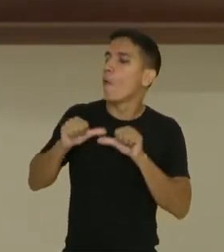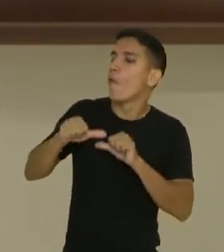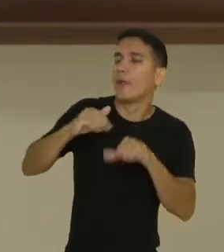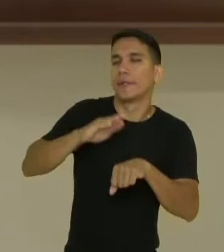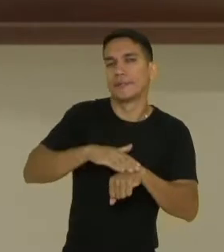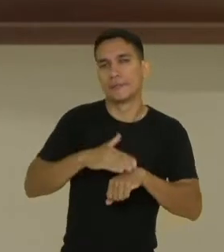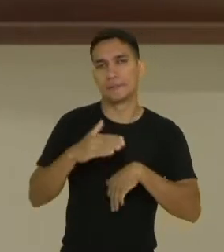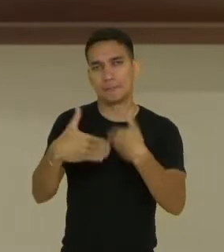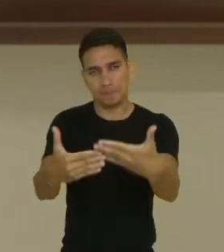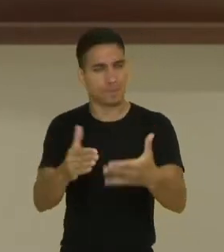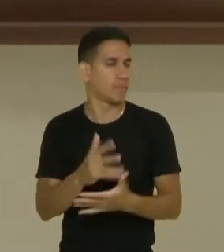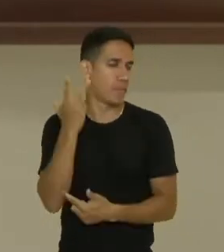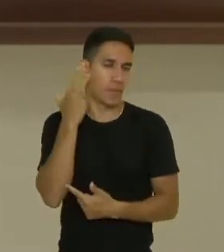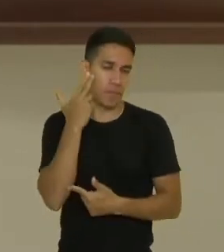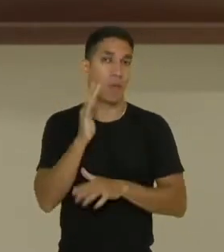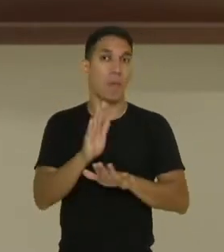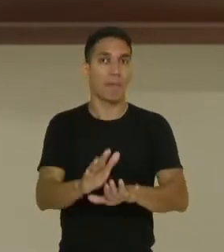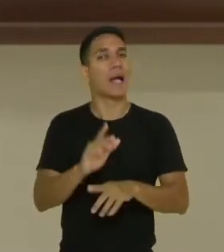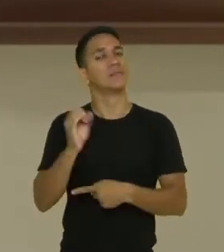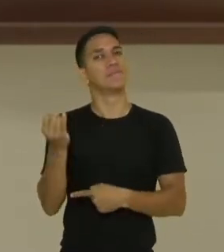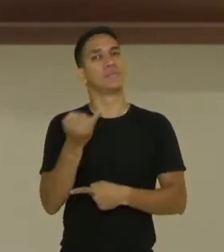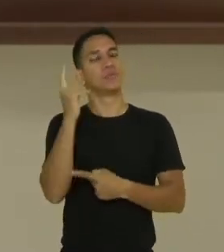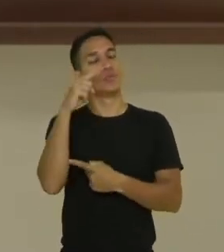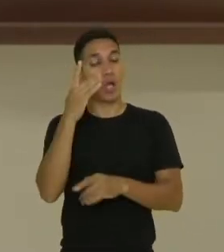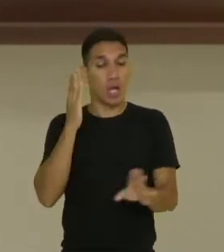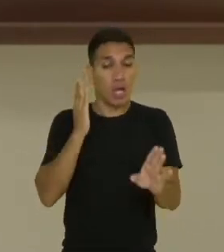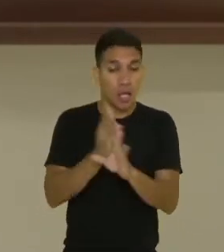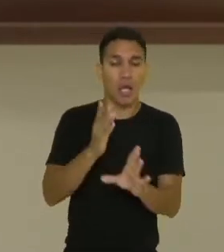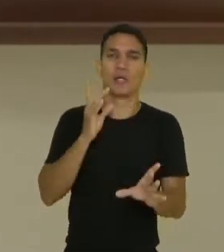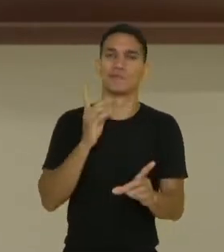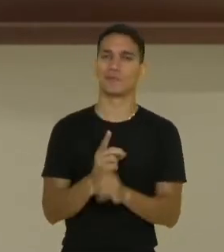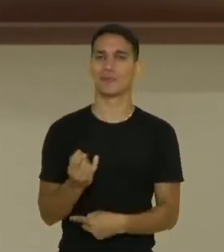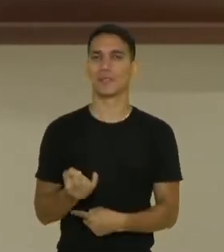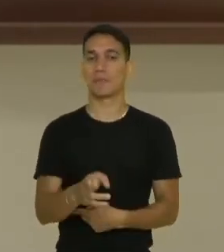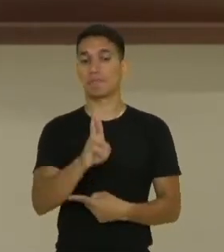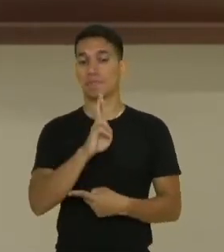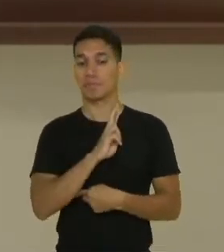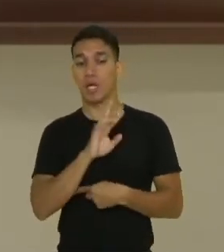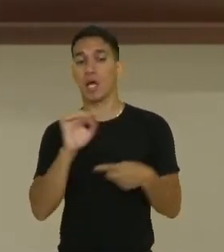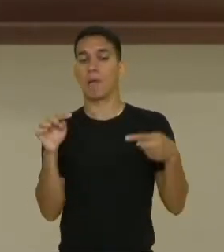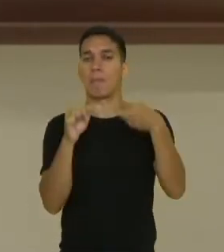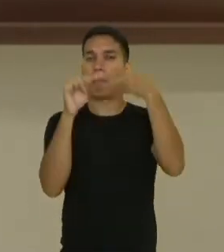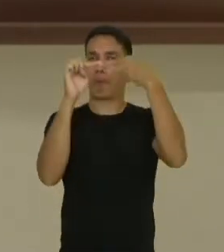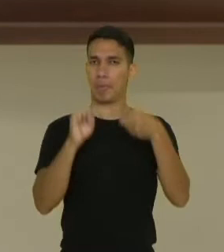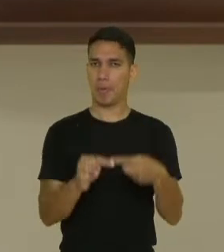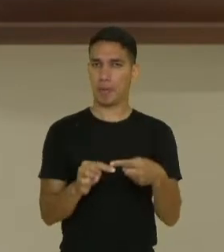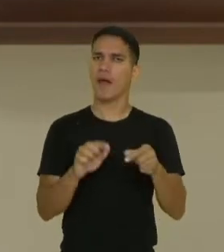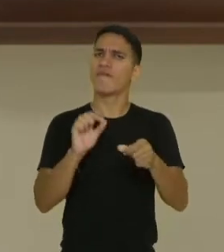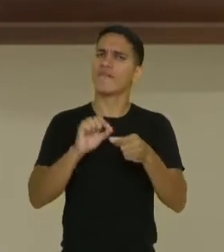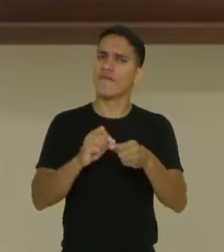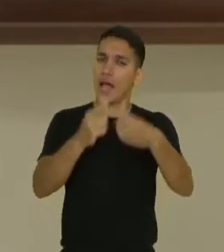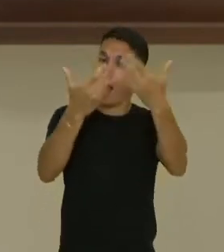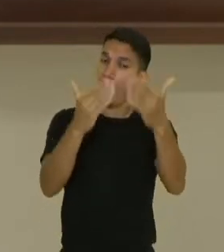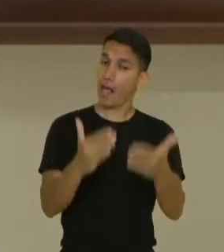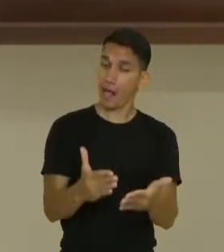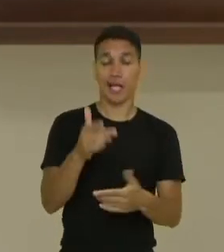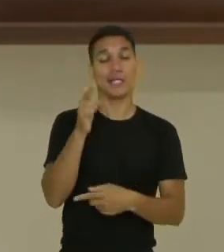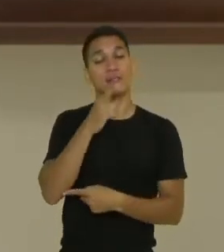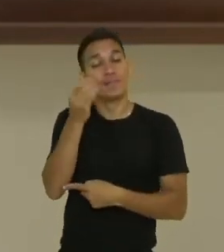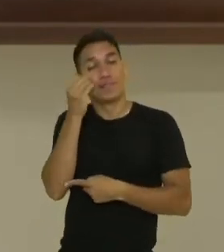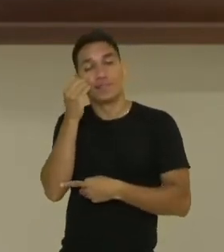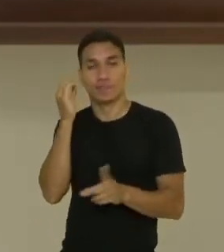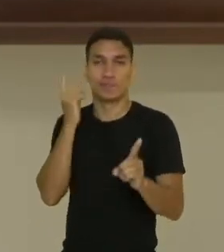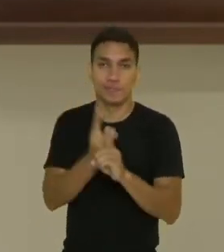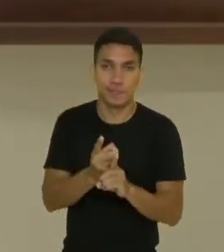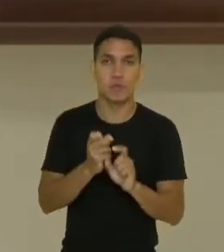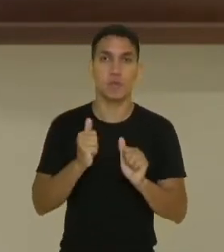tempo, mas é importante que a gente localize respostas, né? Faça essa análise buscando uma resolução,